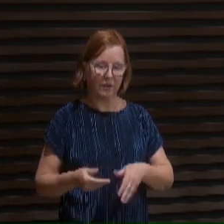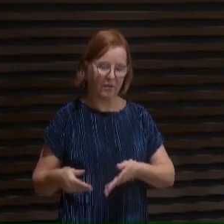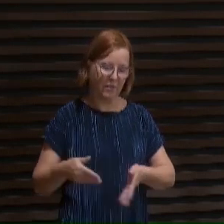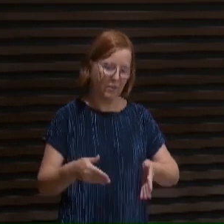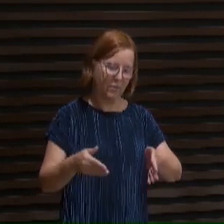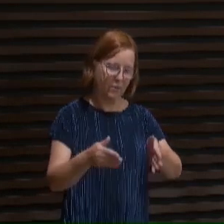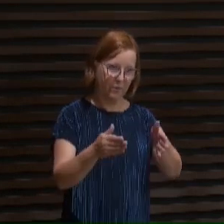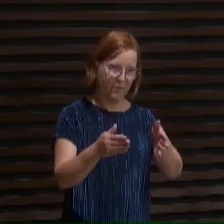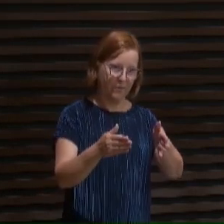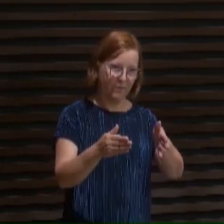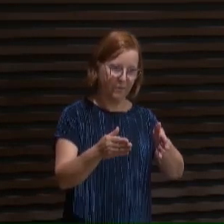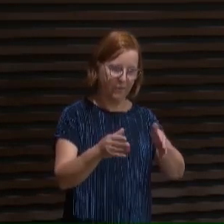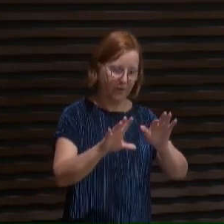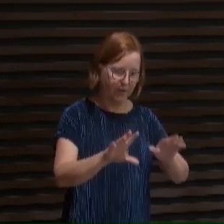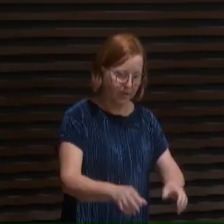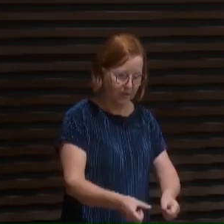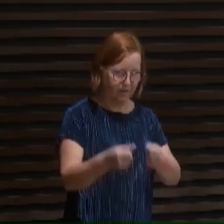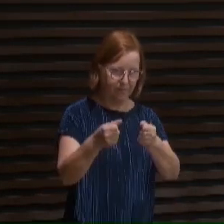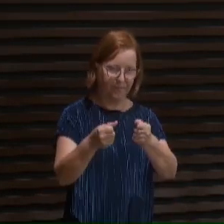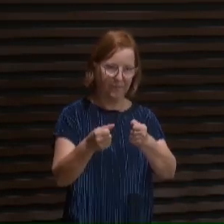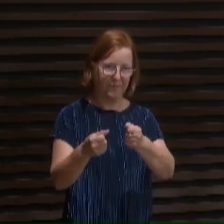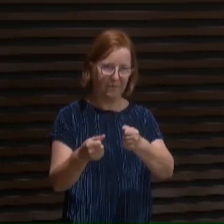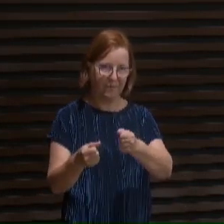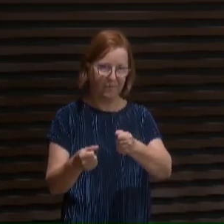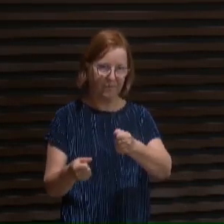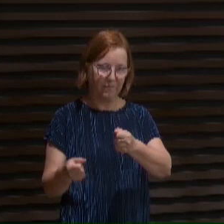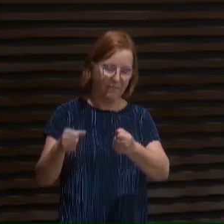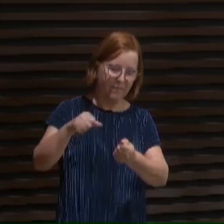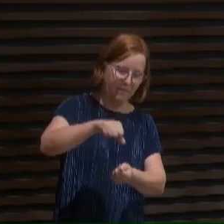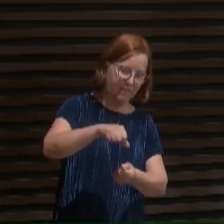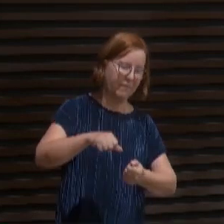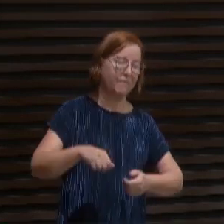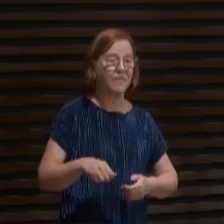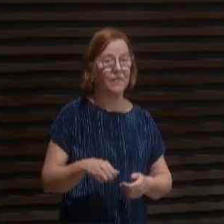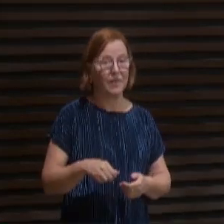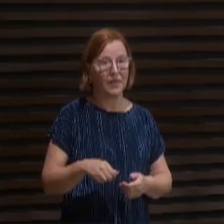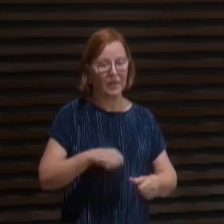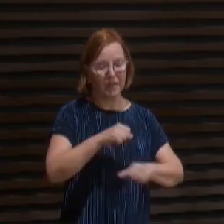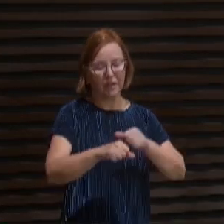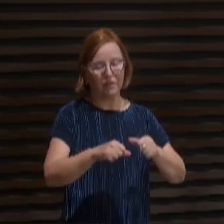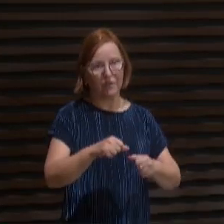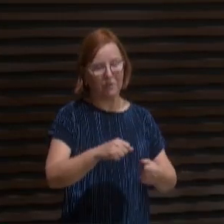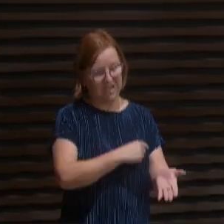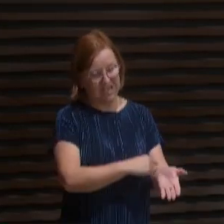e as águas que do rio tomares tornar-se-ão em sangue sobre a terra.